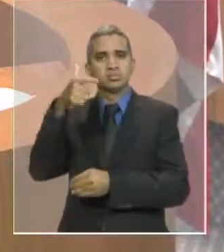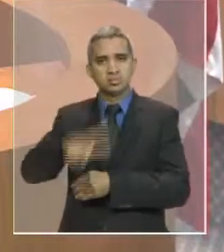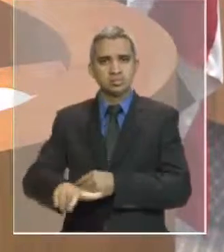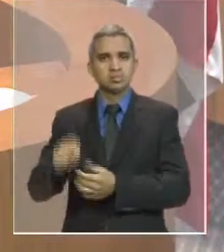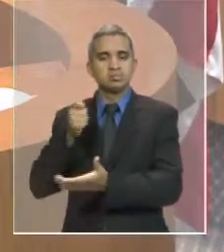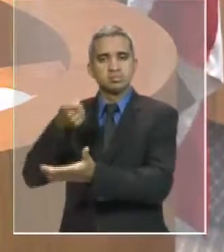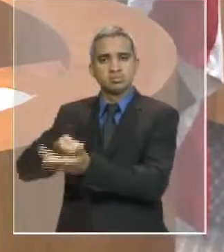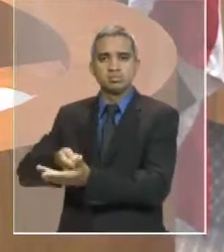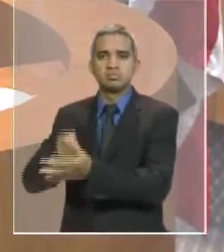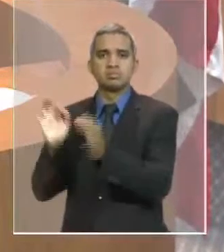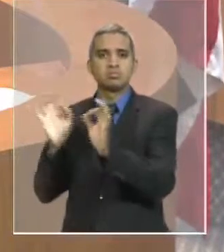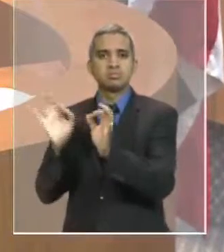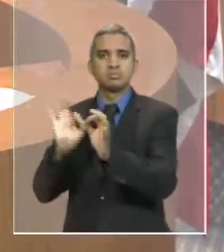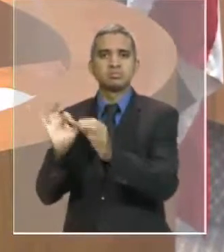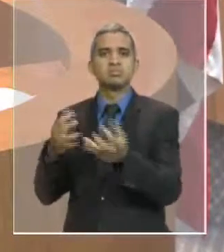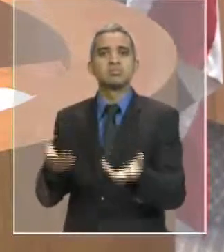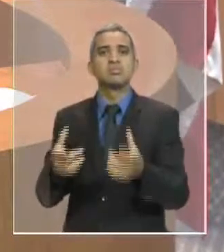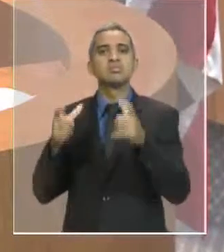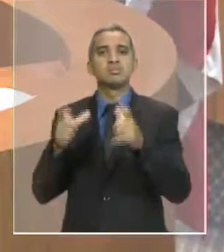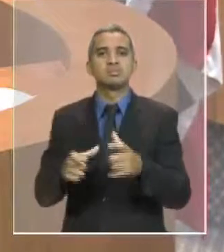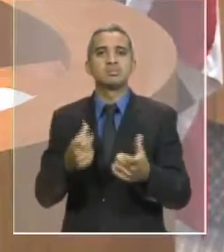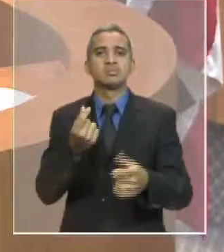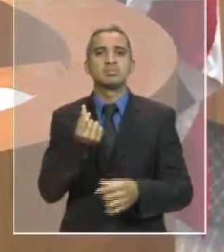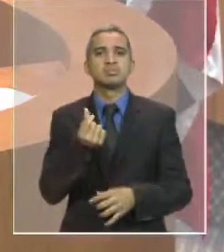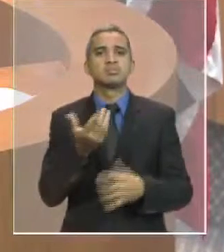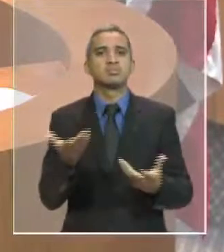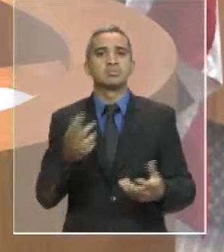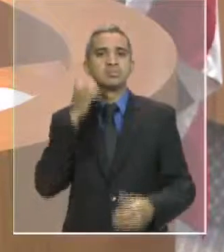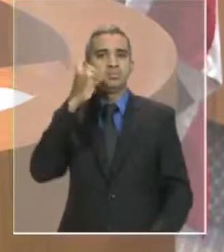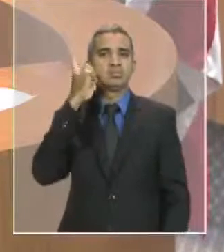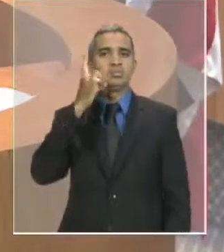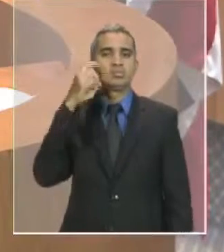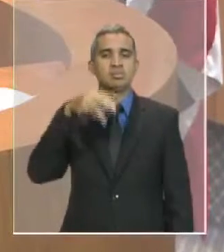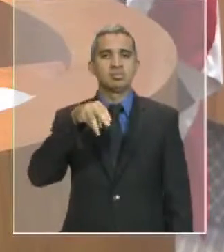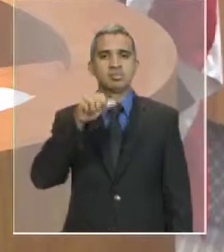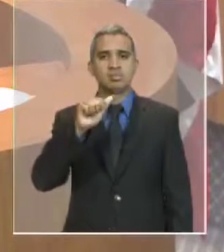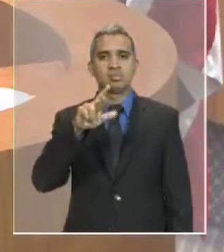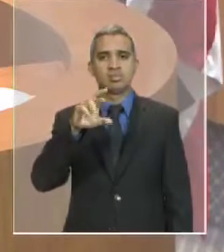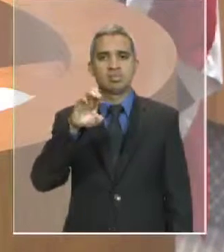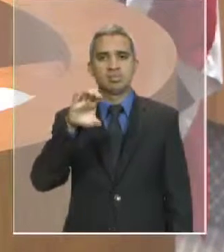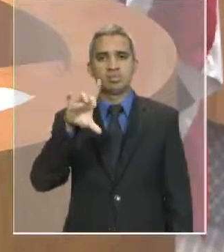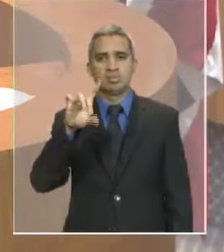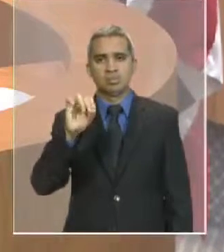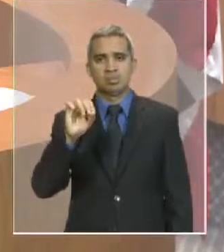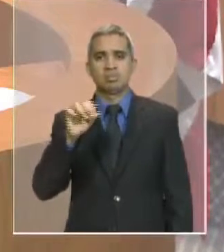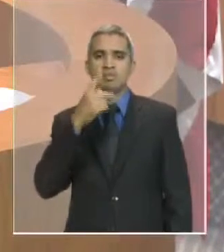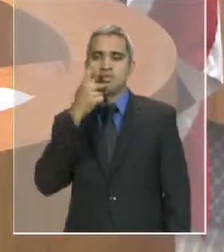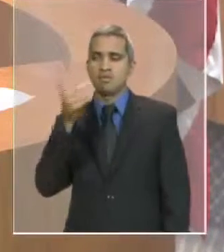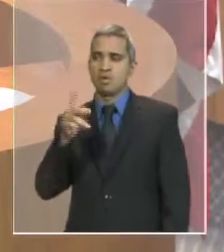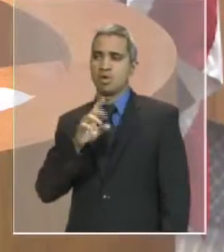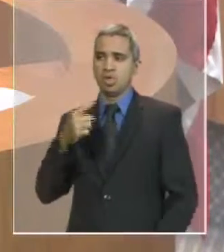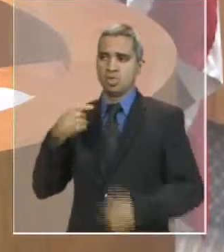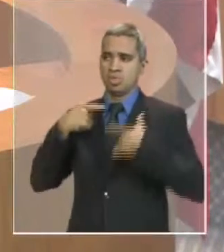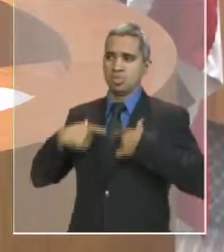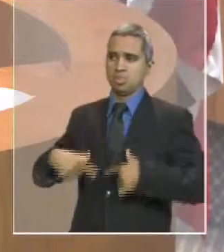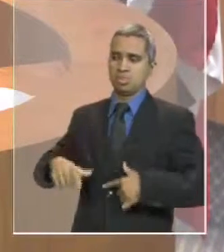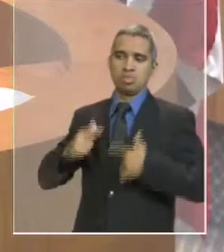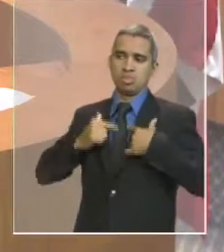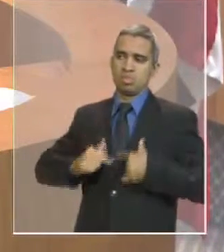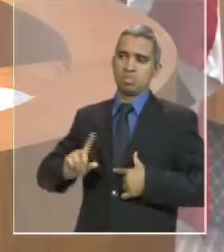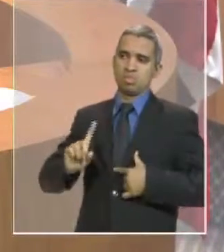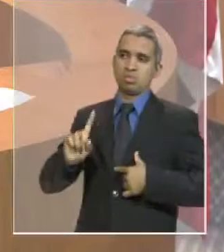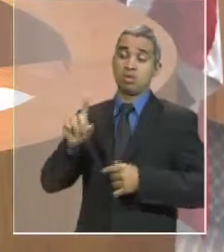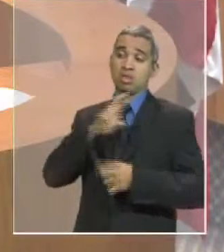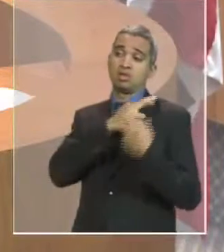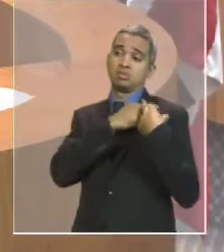pagas? E o deputado Marcelo disse que isso seria a responsabilidade do secretário Márcio Gerri. Então fica